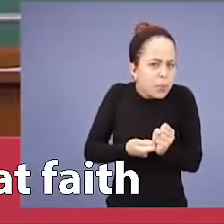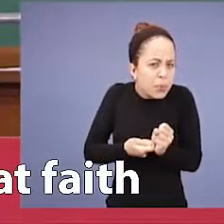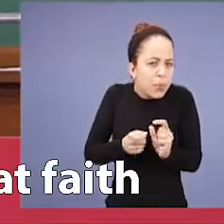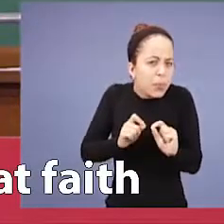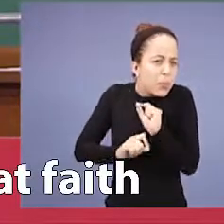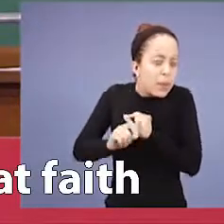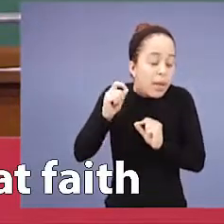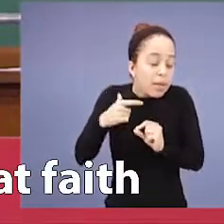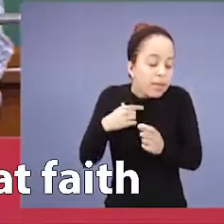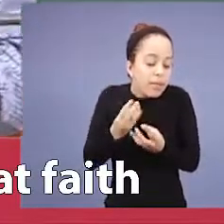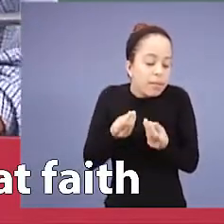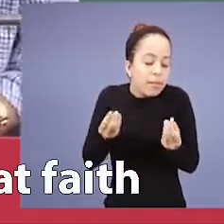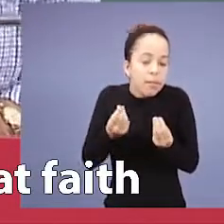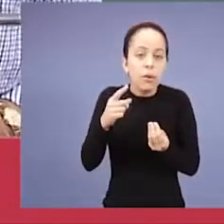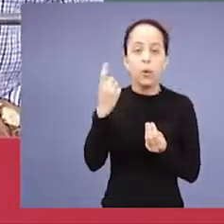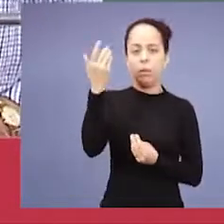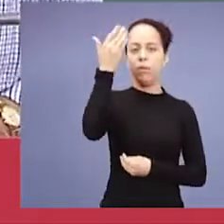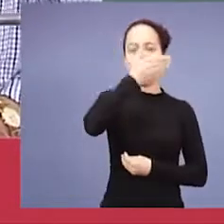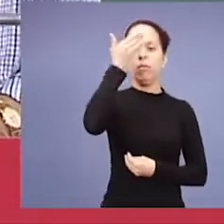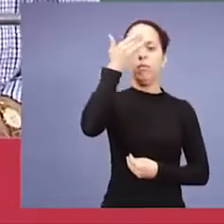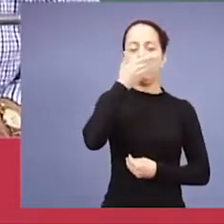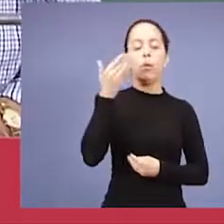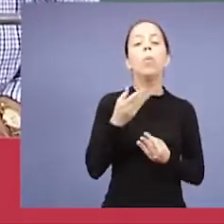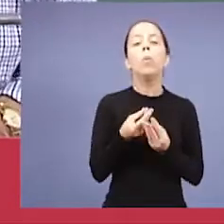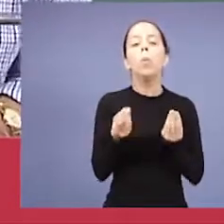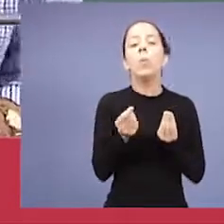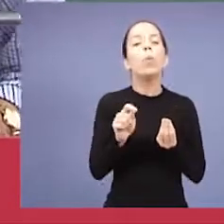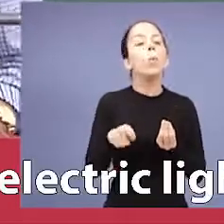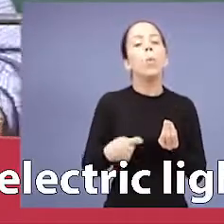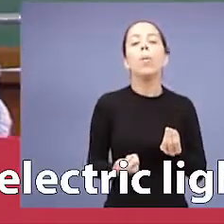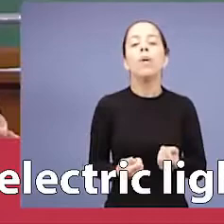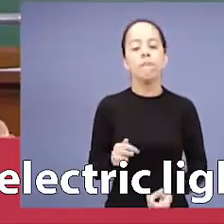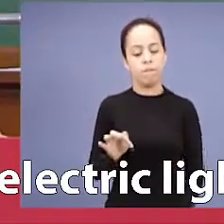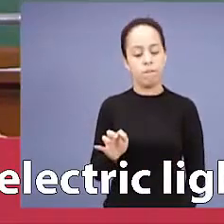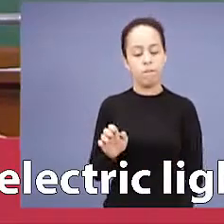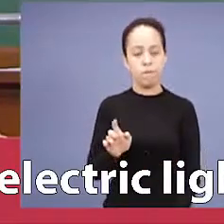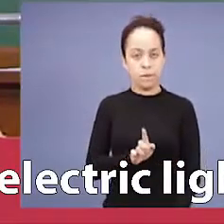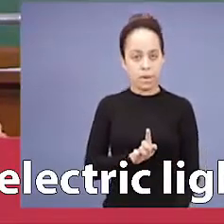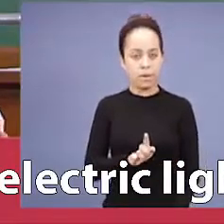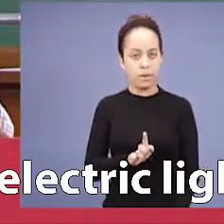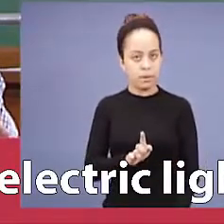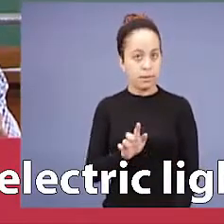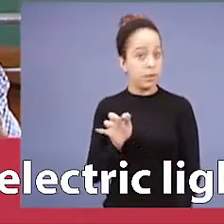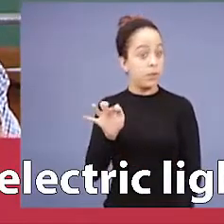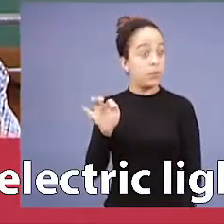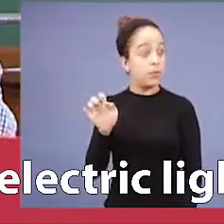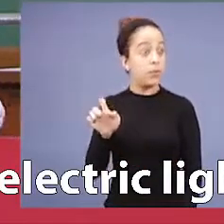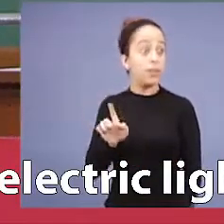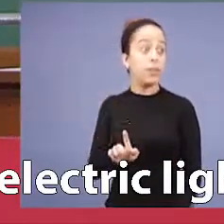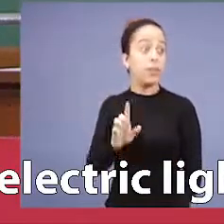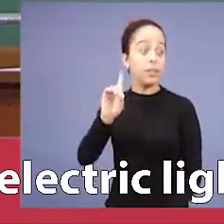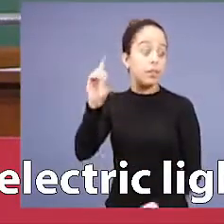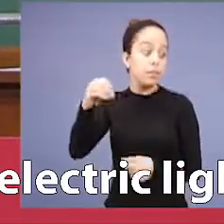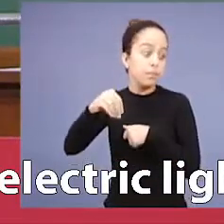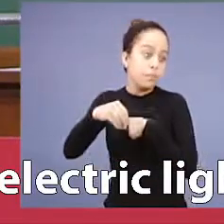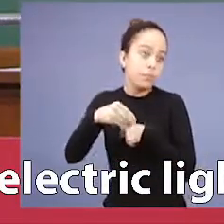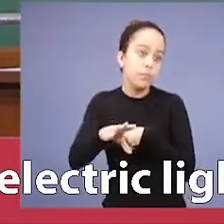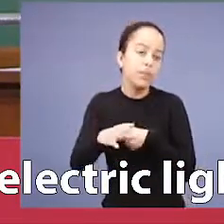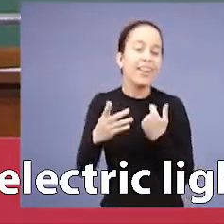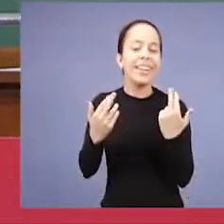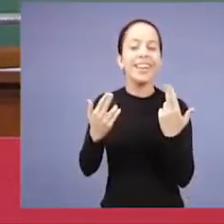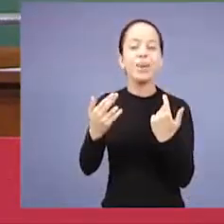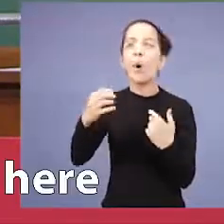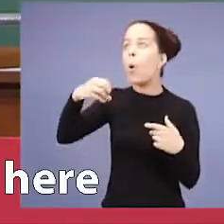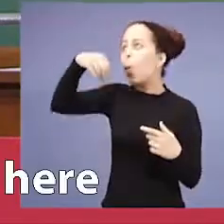substância invisível que a fé a fé que é transmitida é como a luz